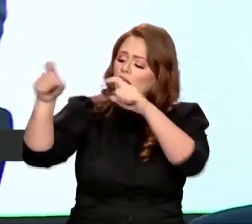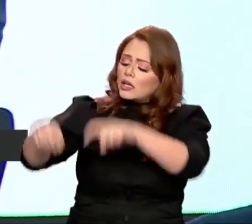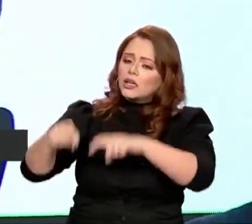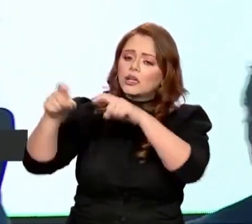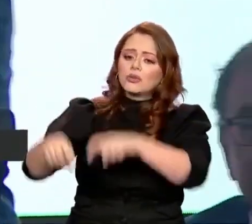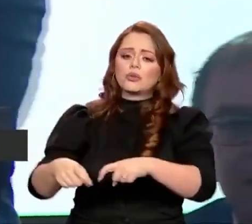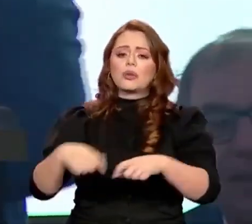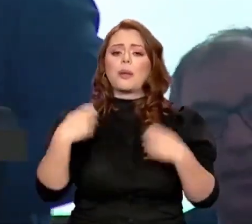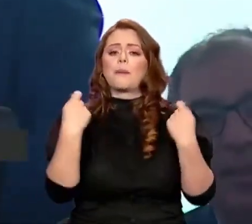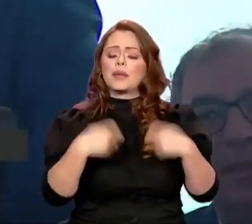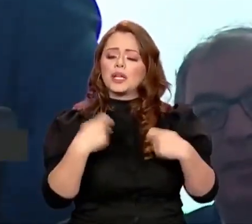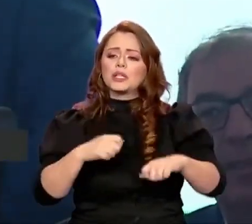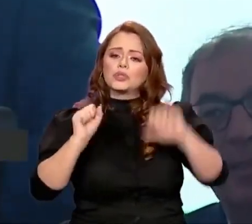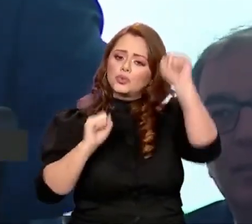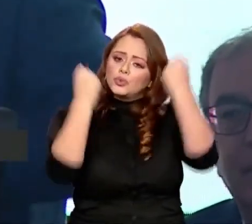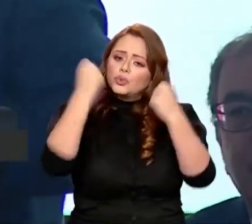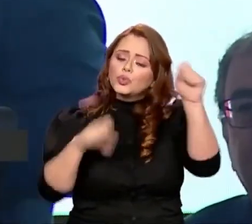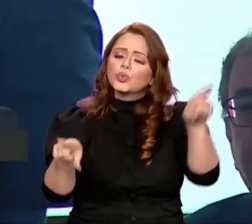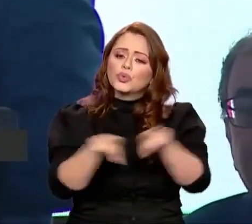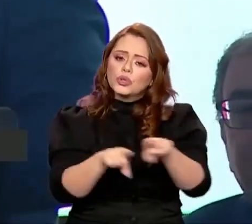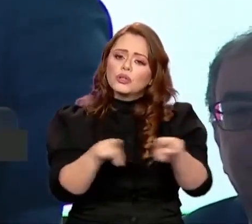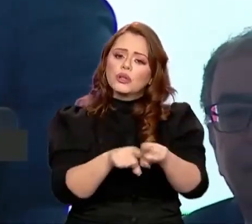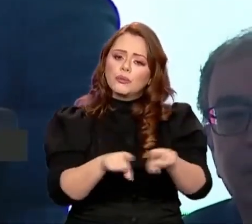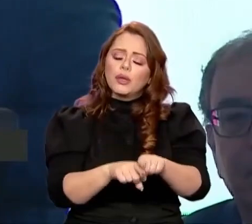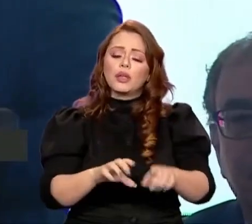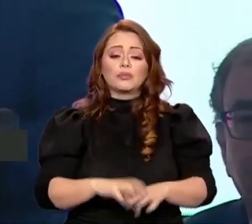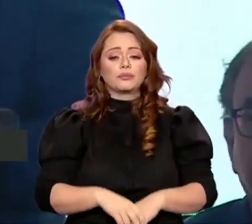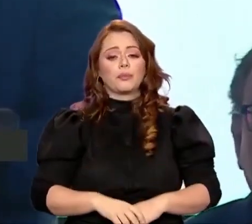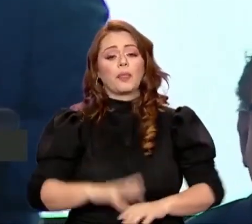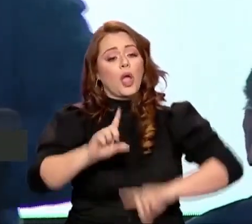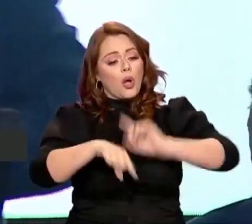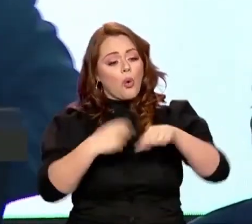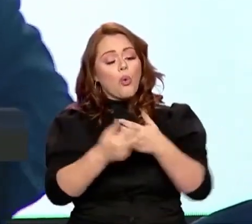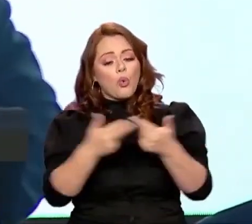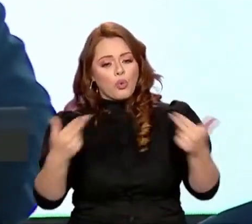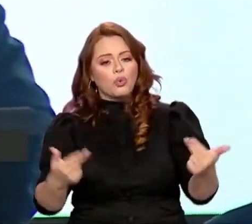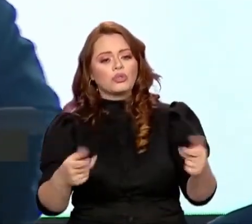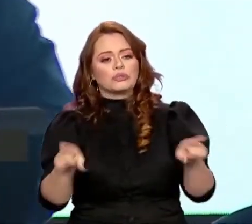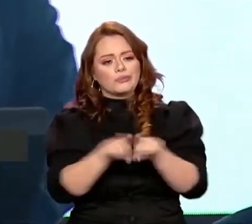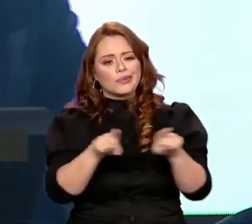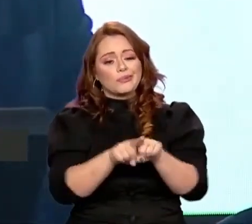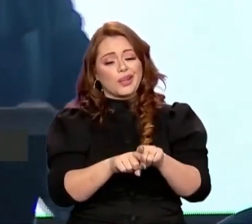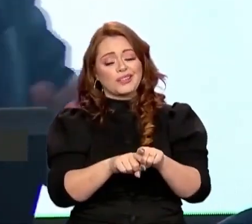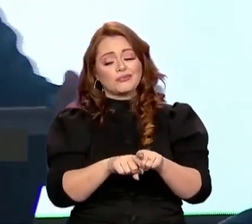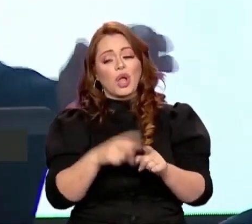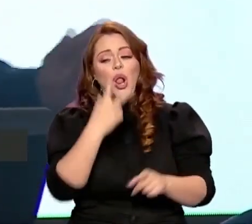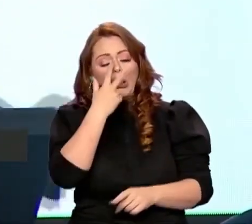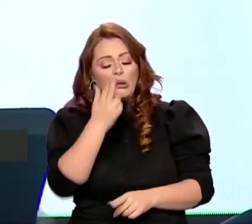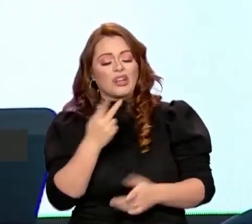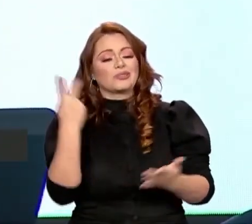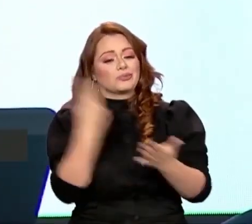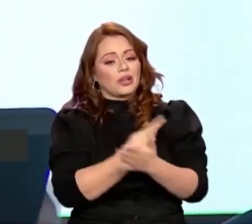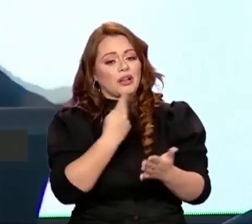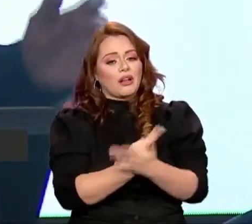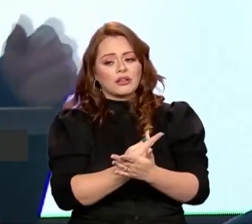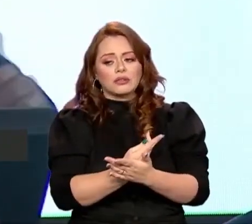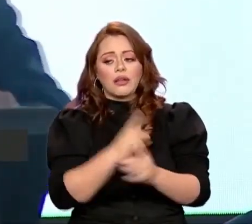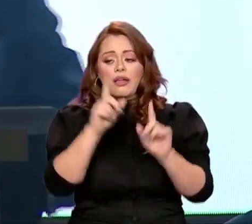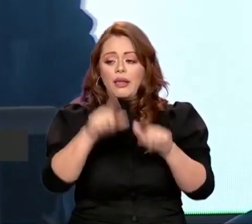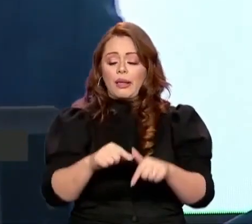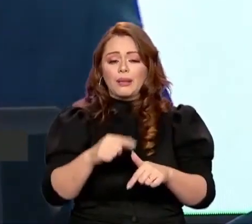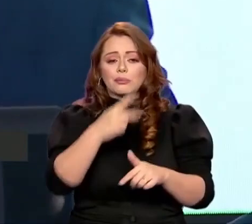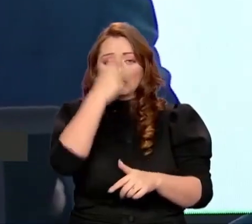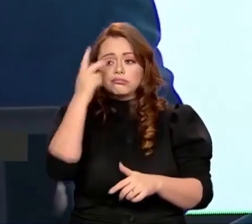Brasil precisa da indústria. A outra polêmica que eu acho maluca é o pequeno proprietário e